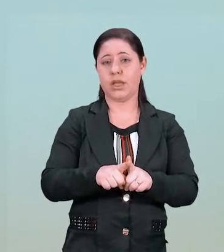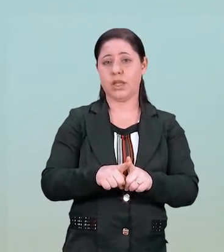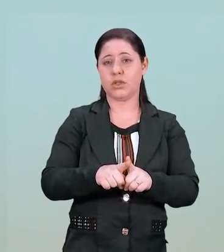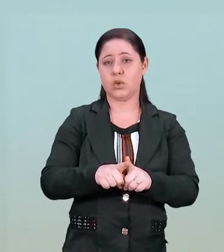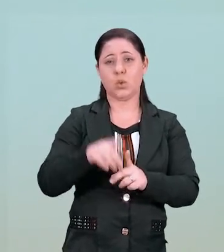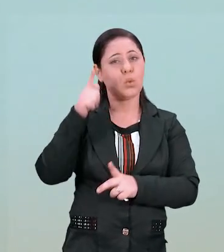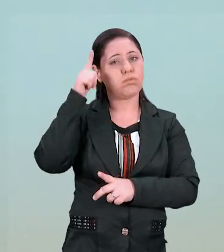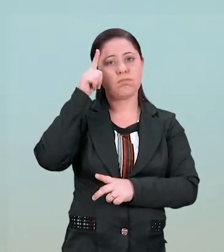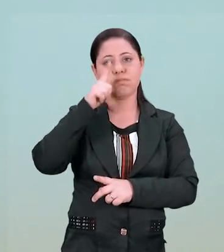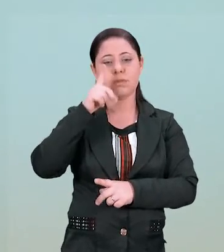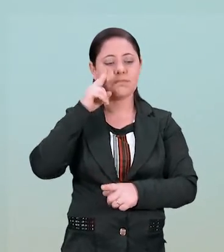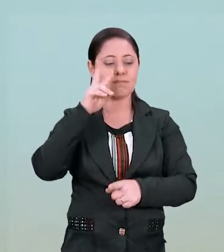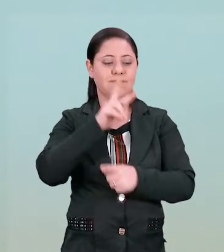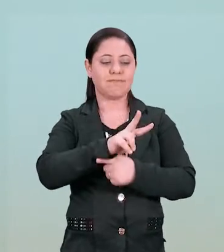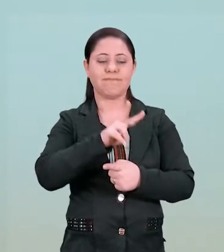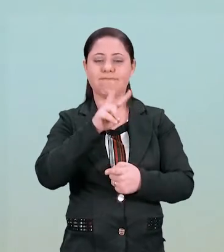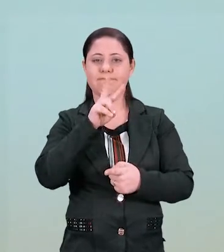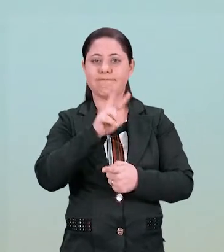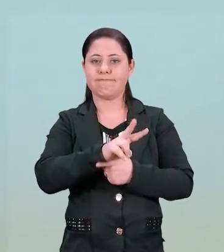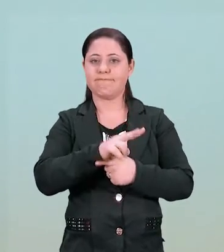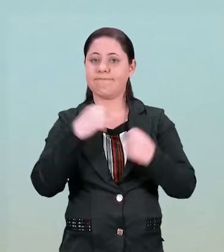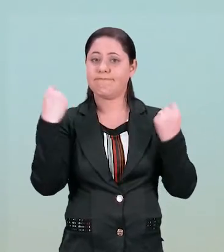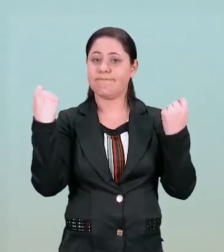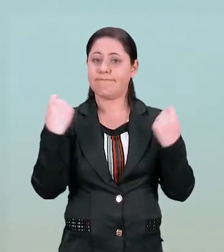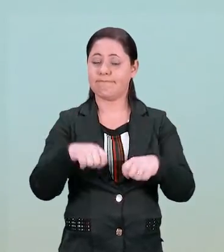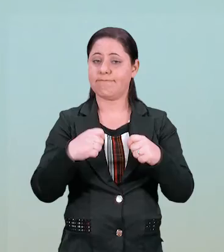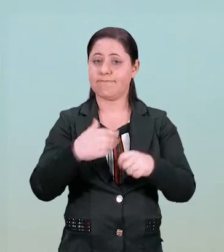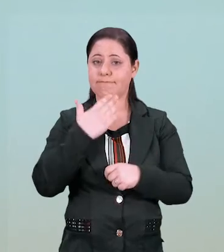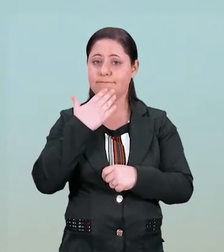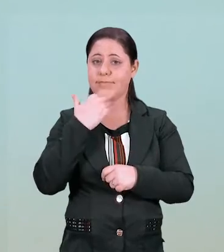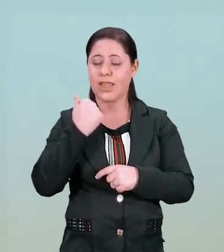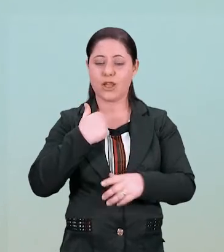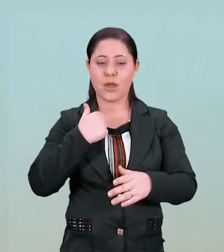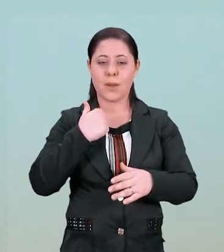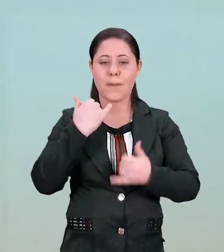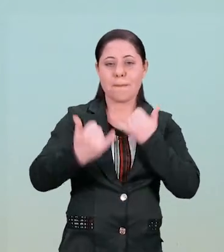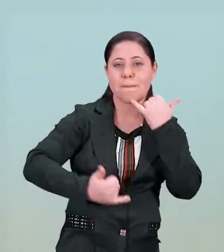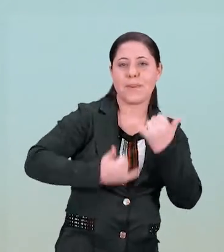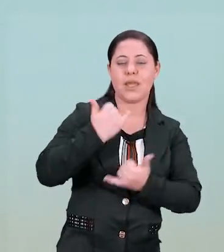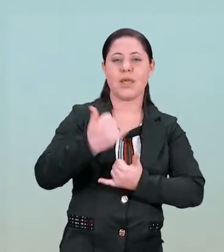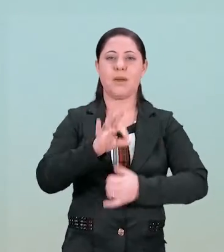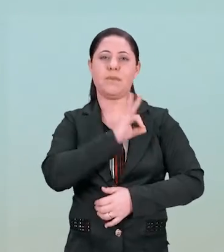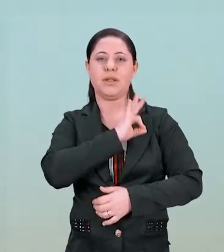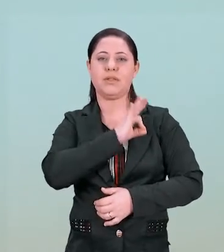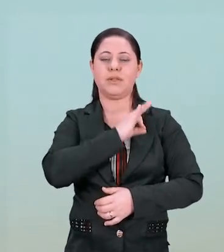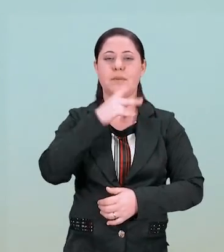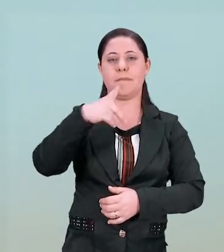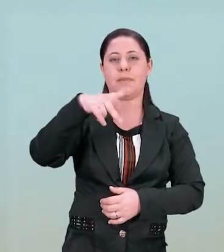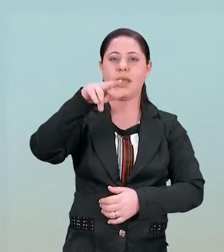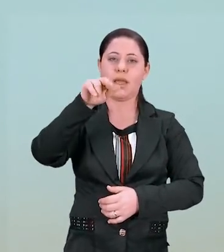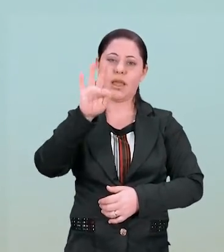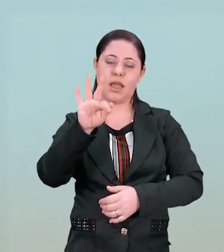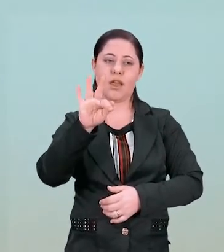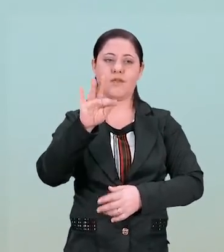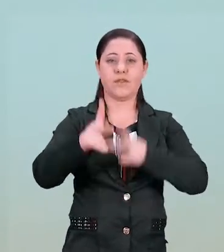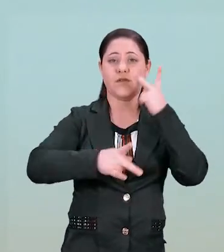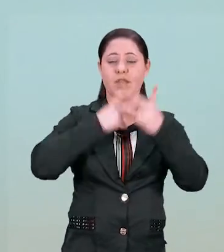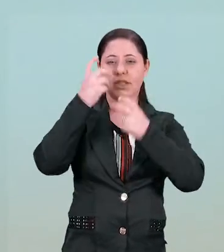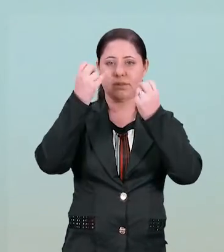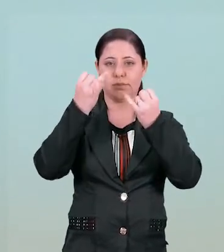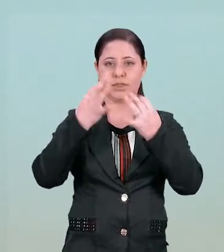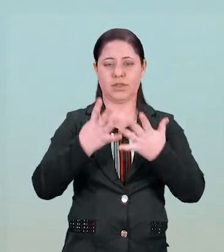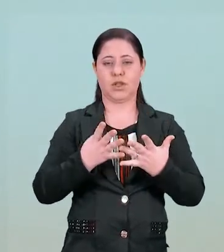penitenciário. Eu brinco até com os policiais do DOF, da Polícia Rodoviária Estadual, dizendo o seguinte: hoje é